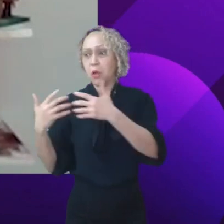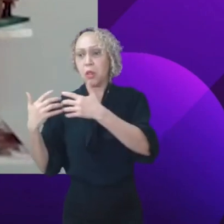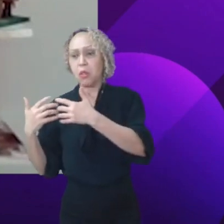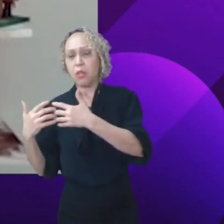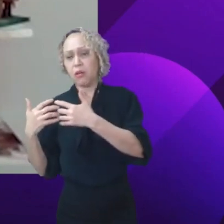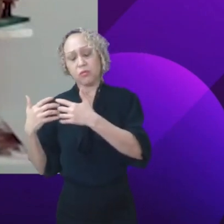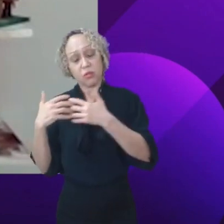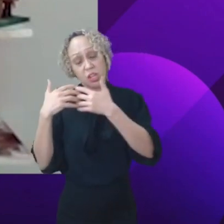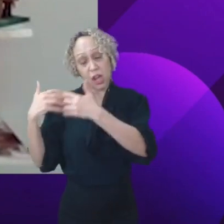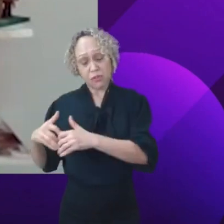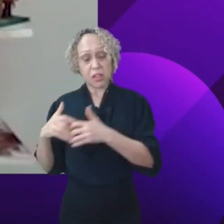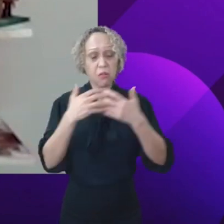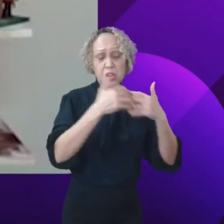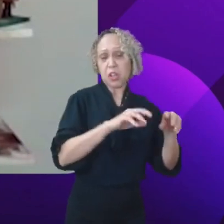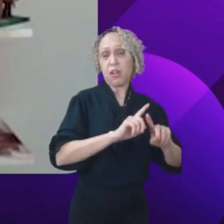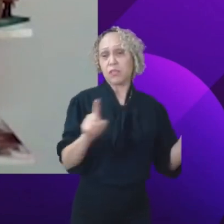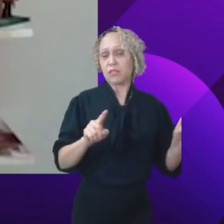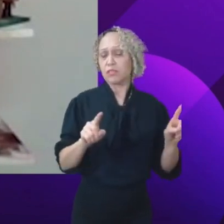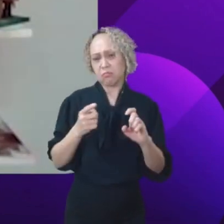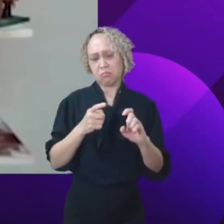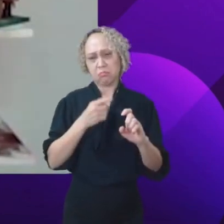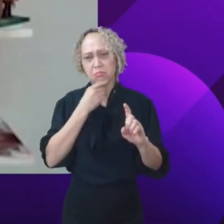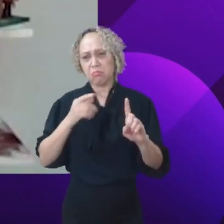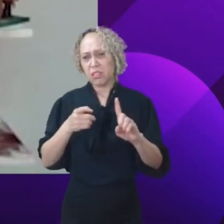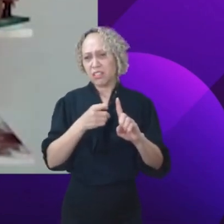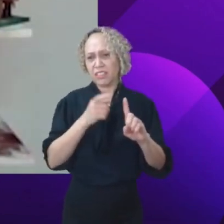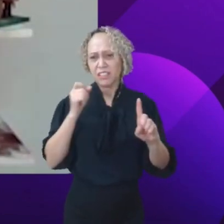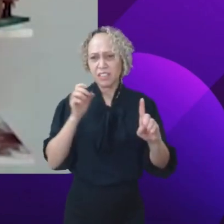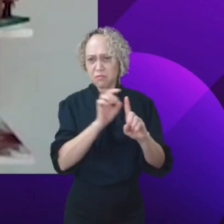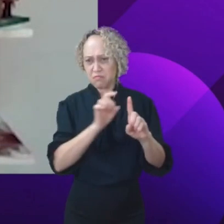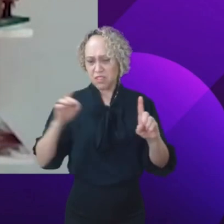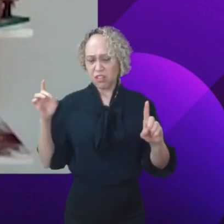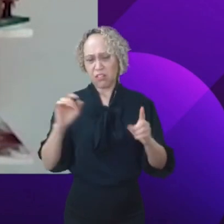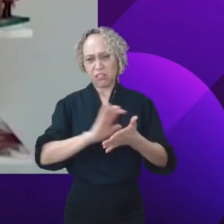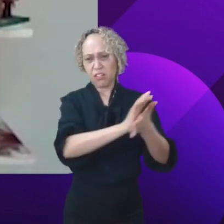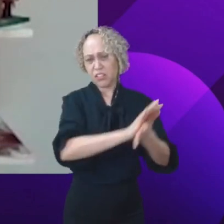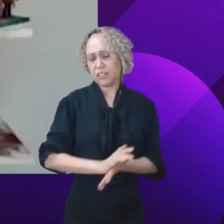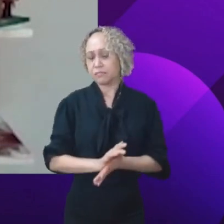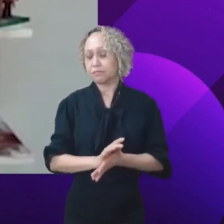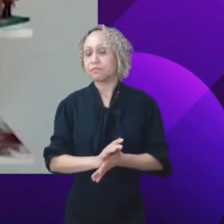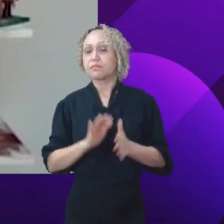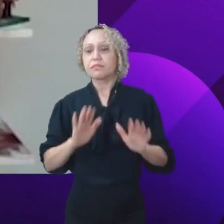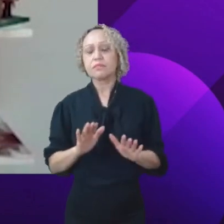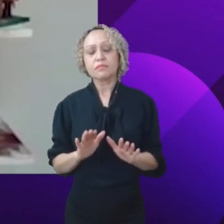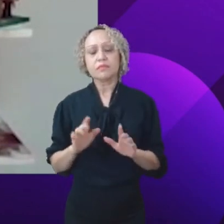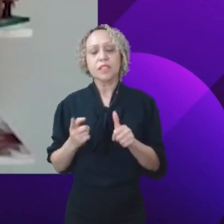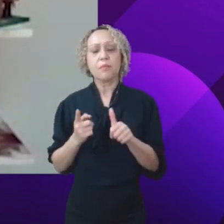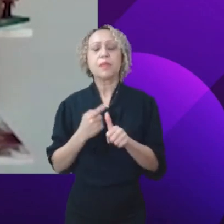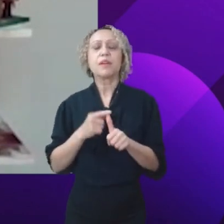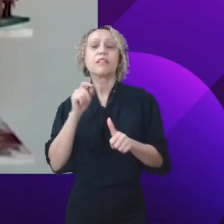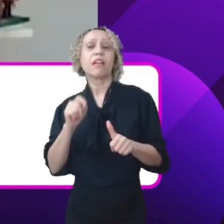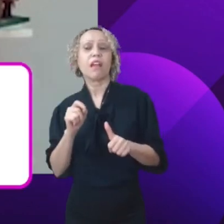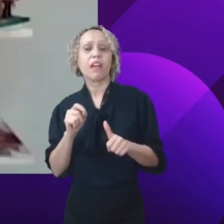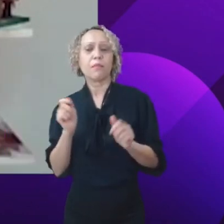para os seus fins lucrativos e o que não está apto para isso. O convite nesse momento é para que a gente, em primeiro lugar,